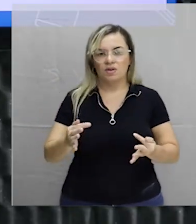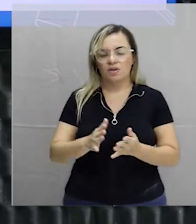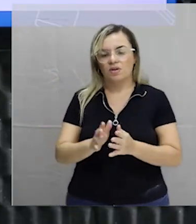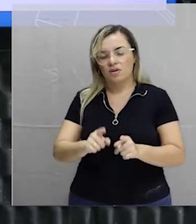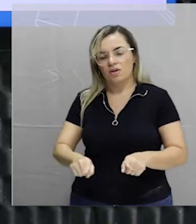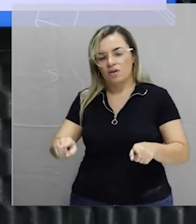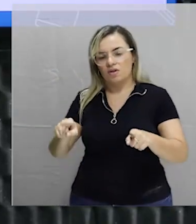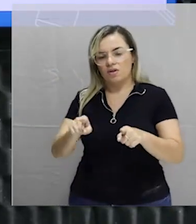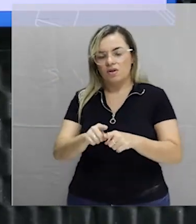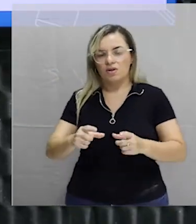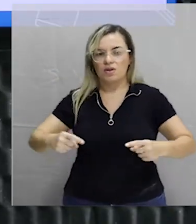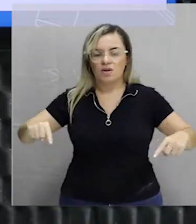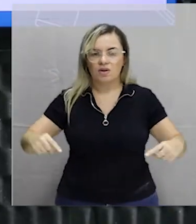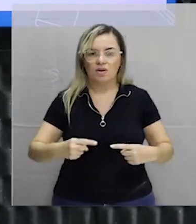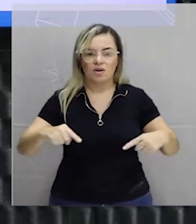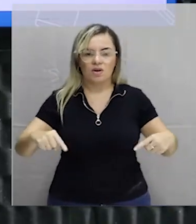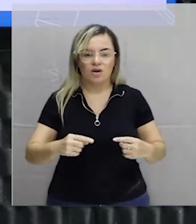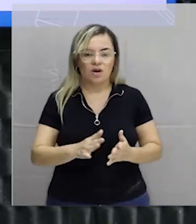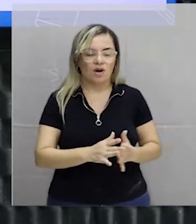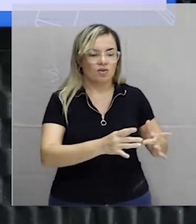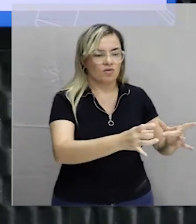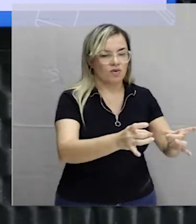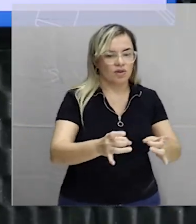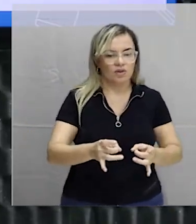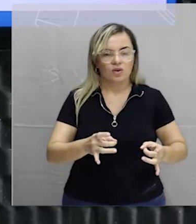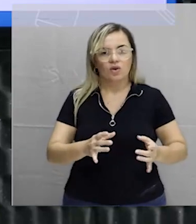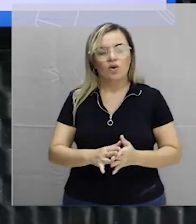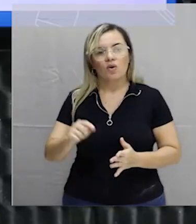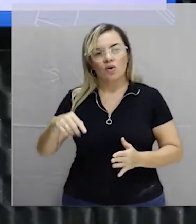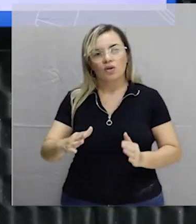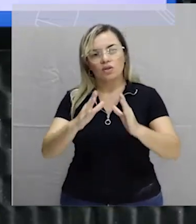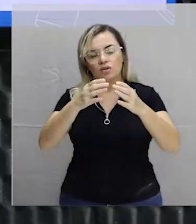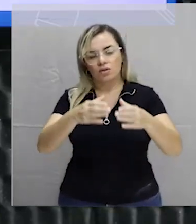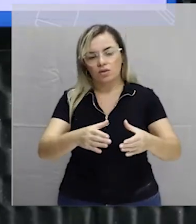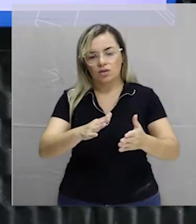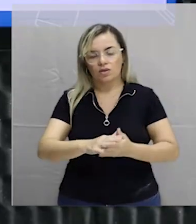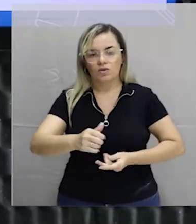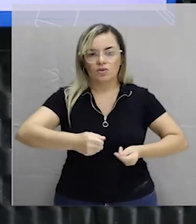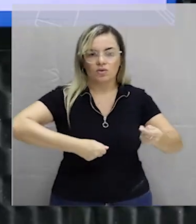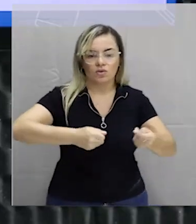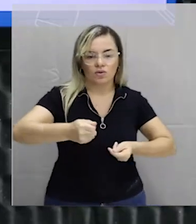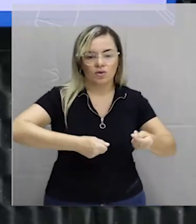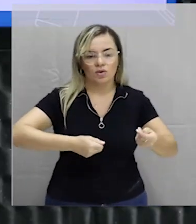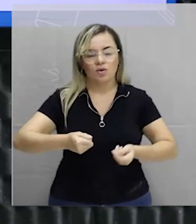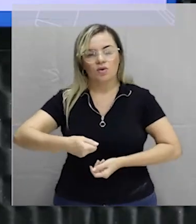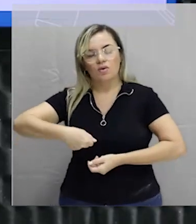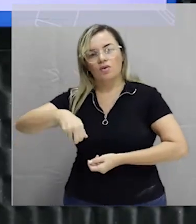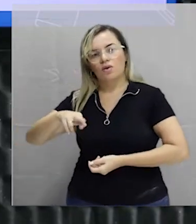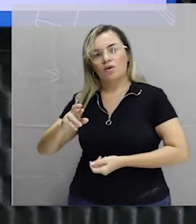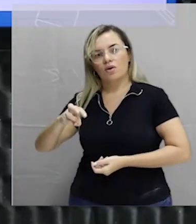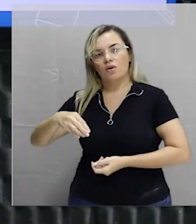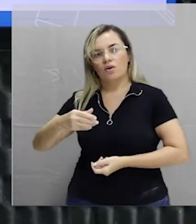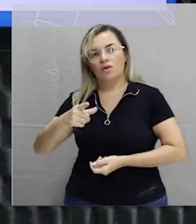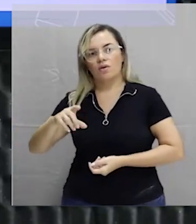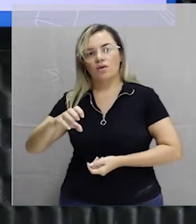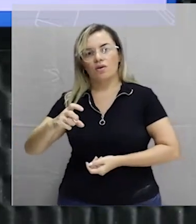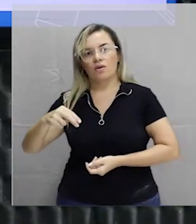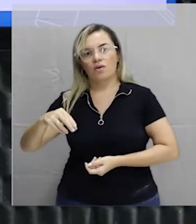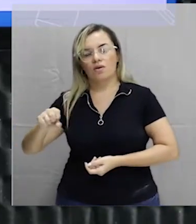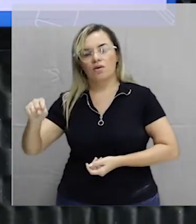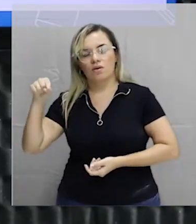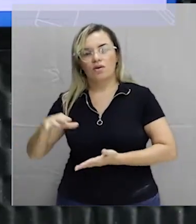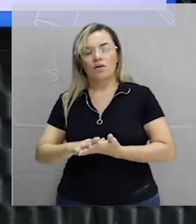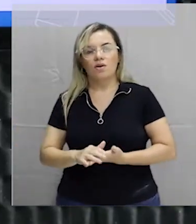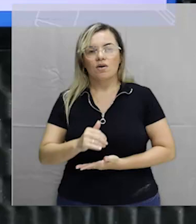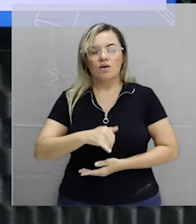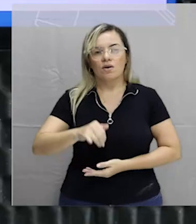locais de uma forma desleal, que controlou os armazéns. Essa companhia era conhecida aqui,